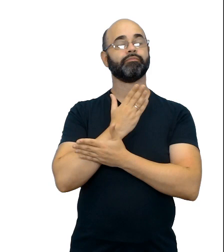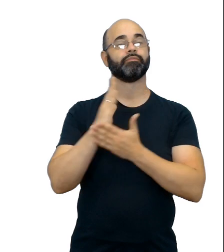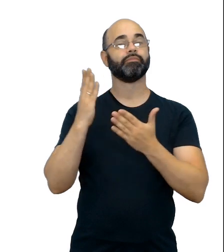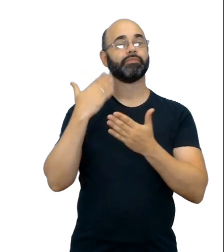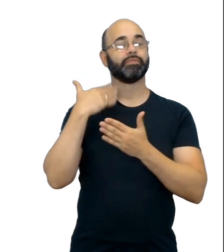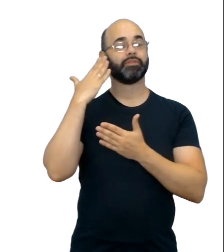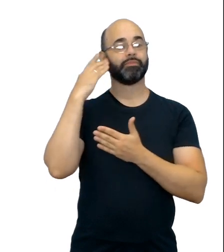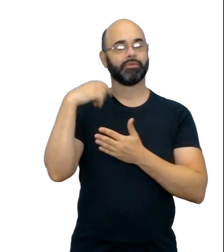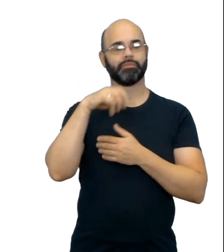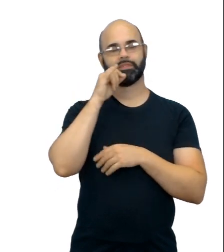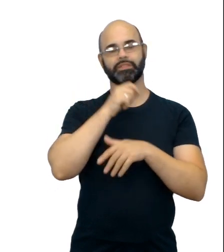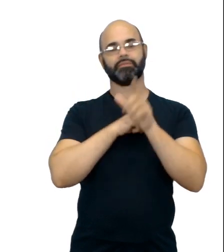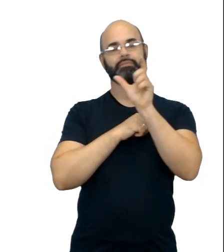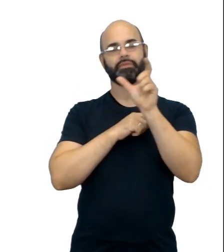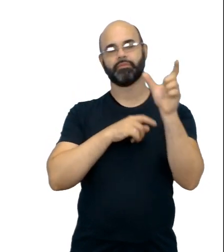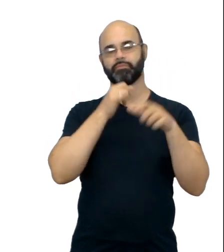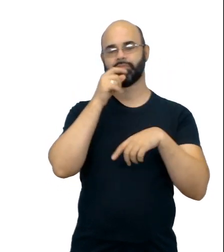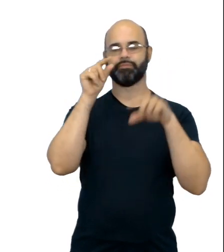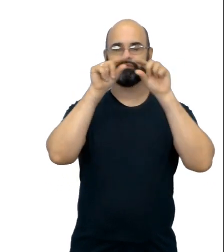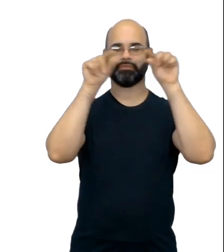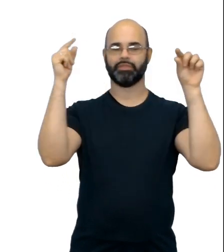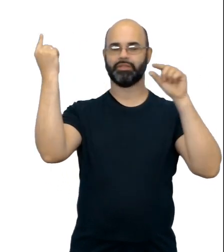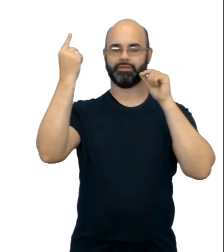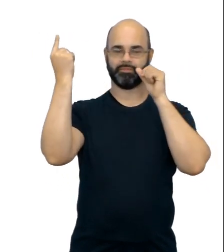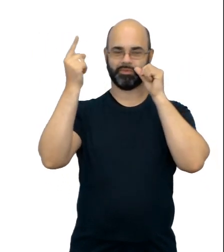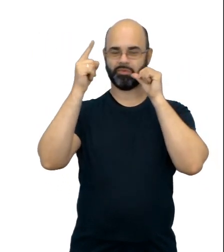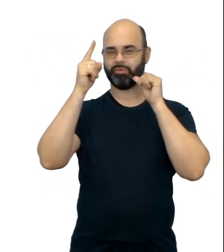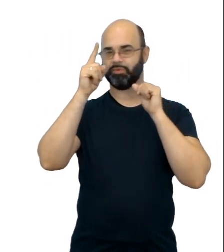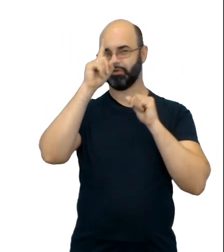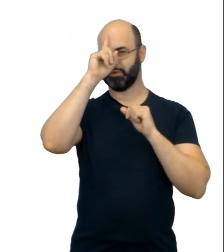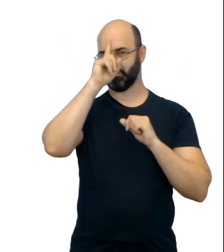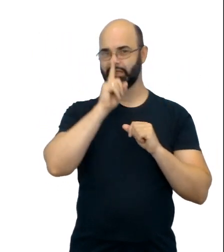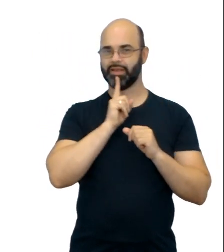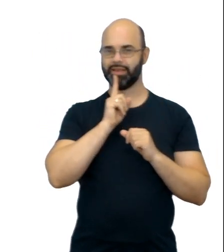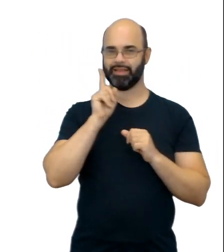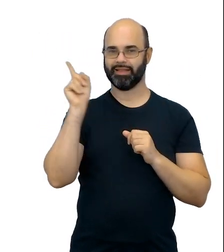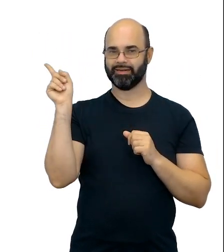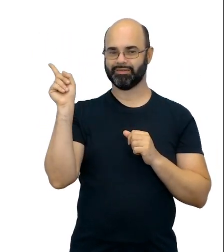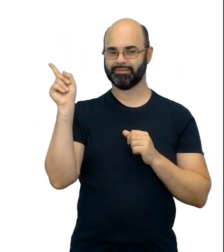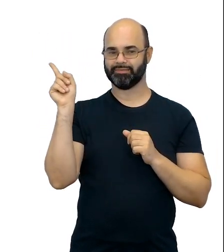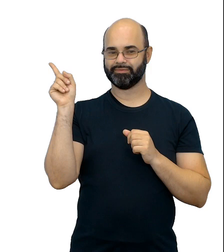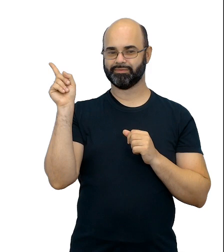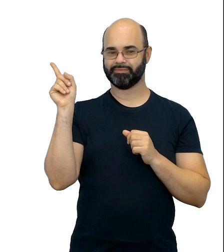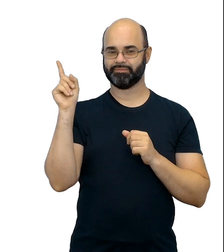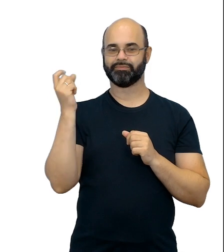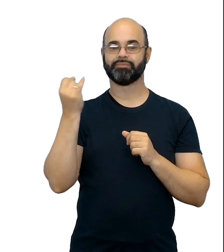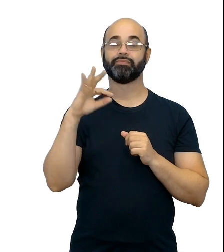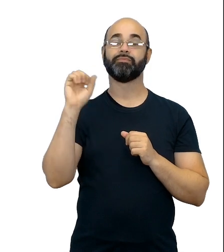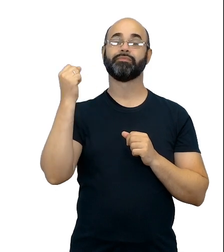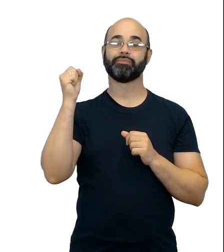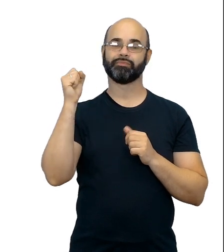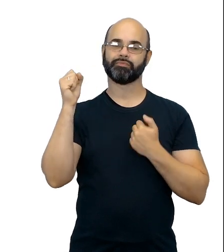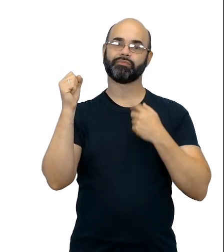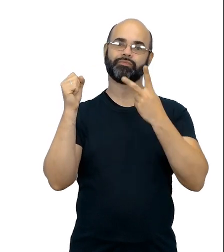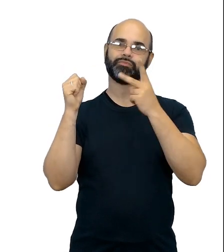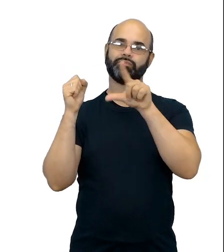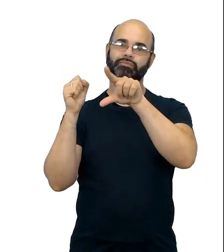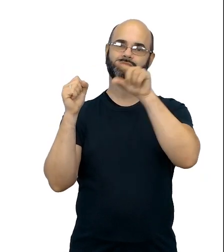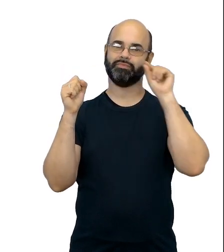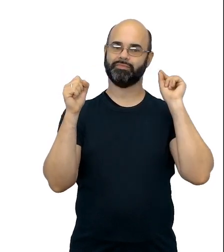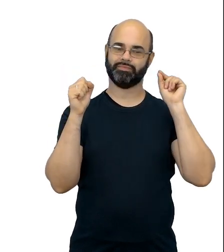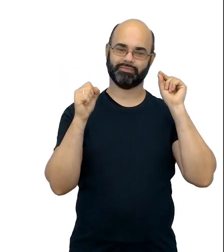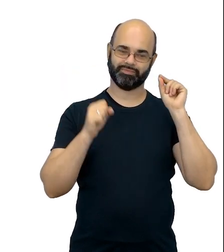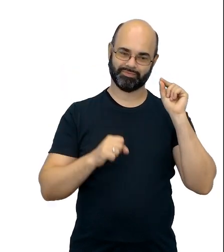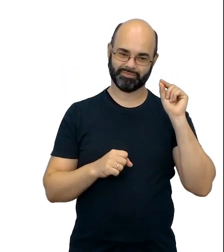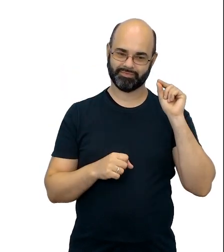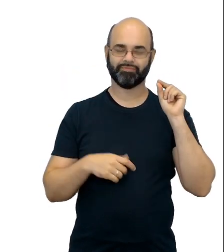a primeira linha ali, pintadinha de amarelo, está, então, estava em 8 partes, eu peguei 2, né? E